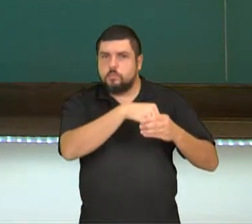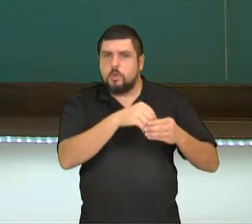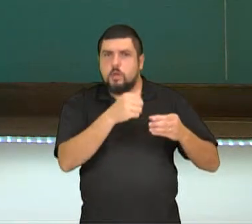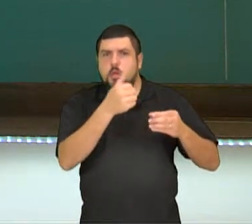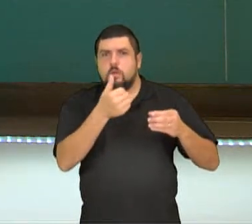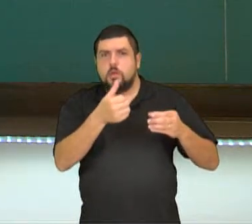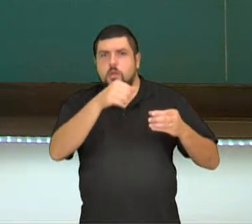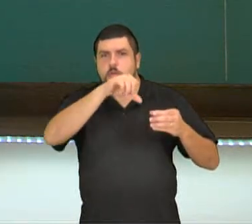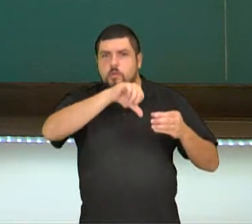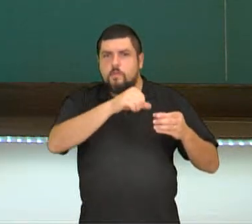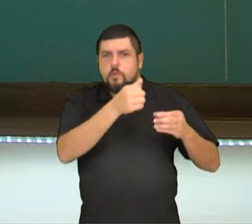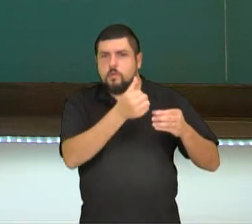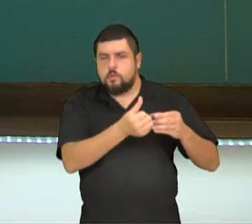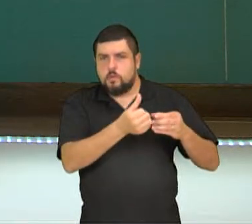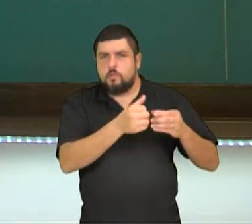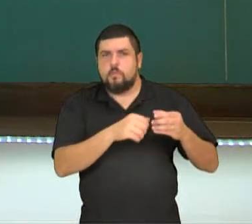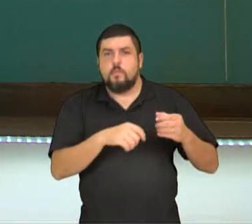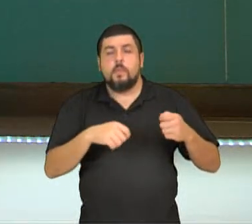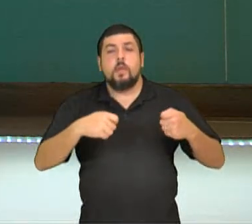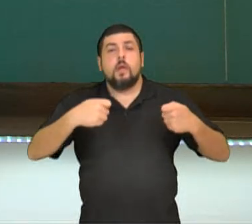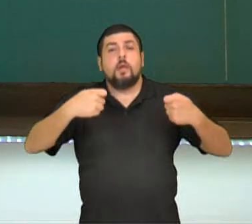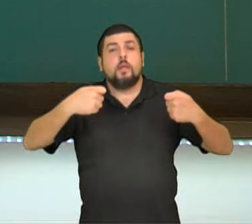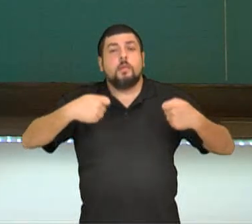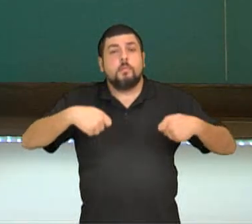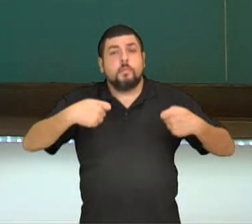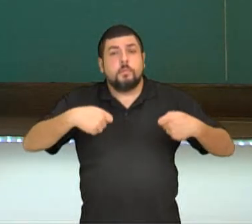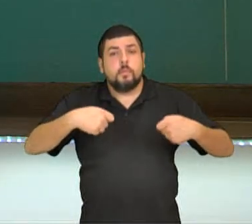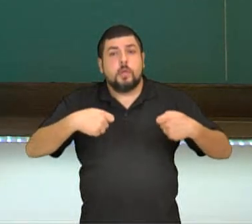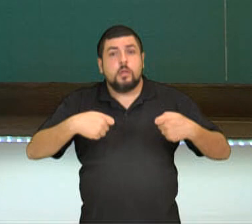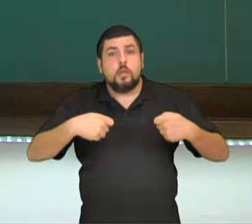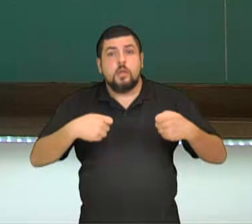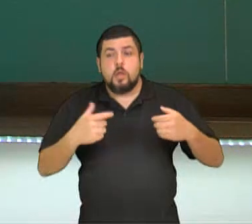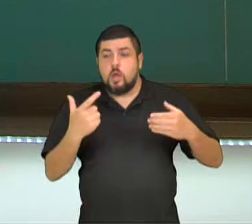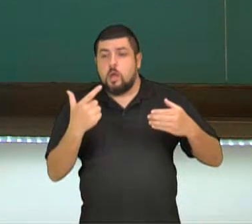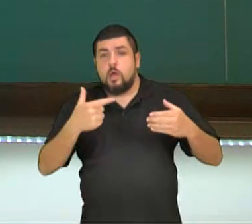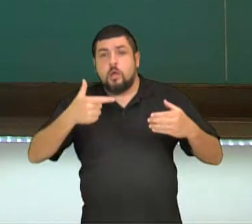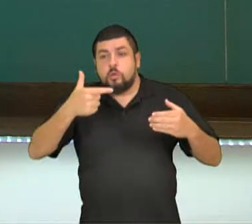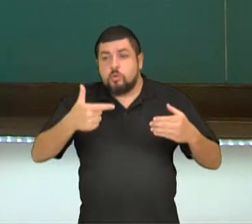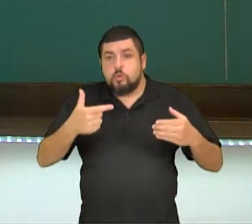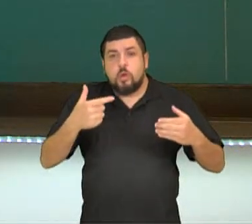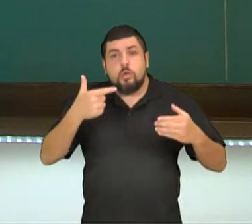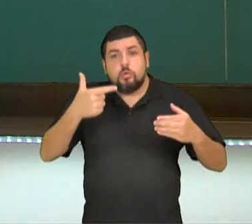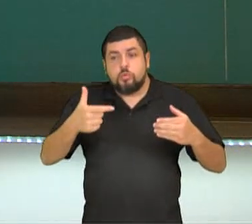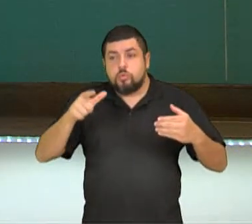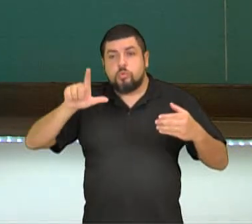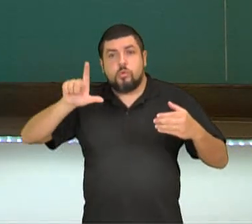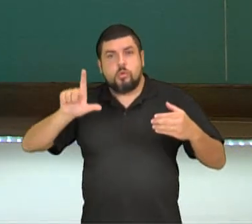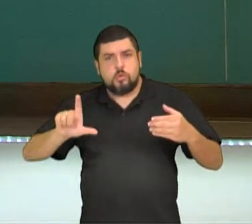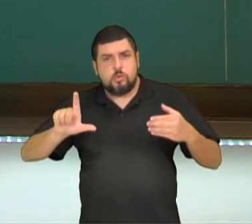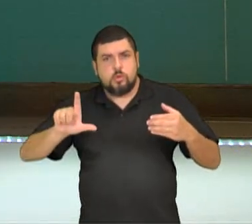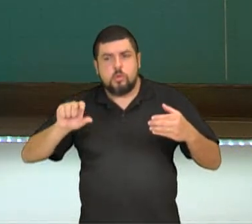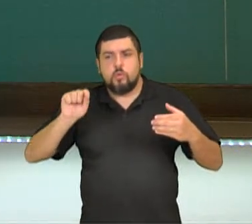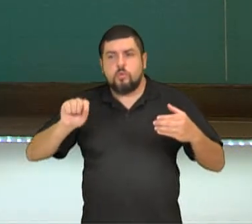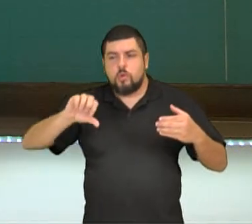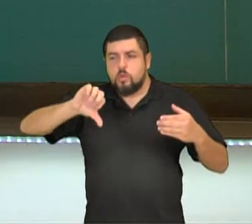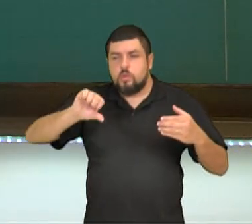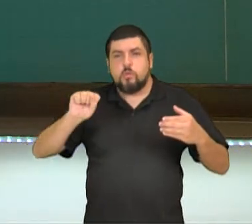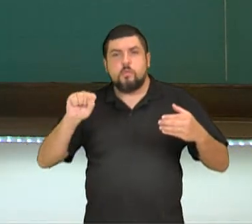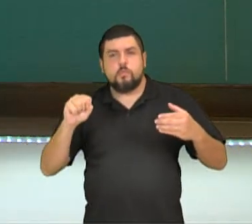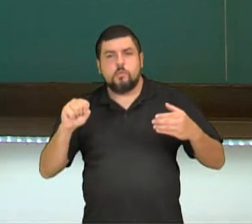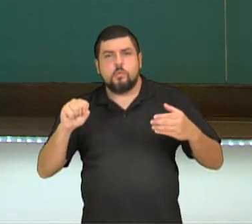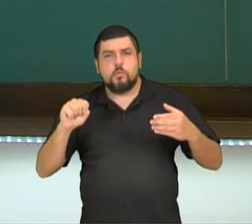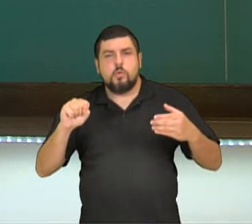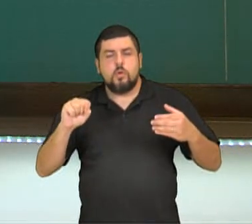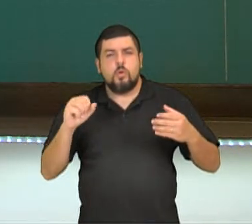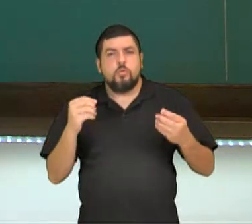ele precisa de 2 litros de uma solução menos concentrada de 98 gramas por litro. Como